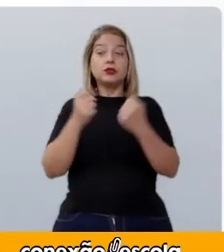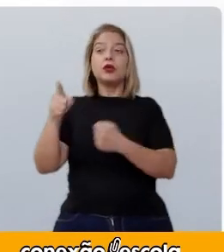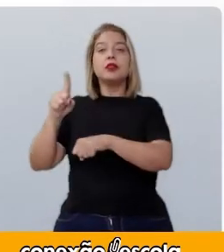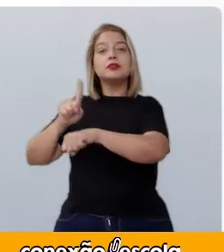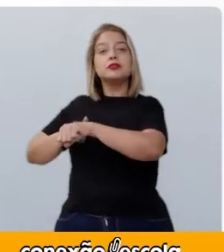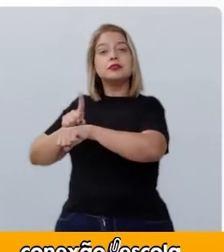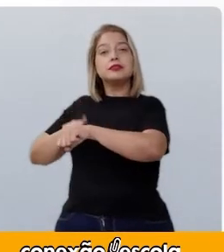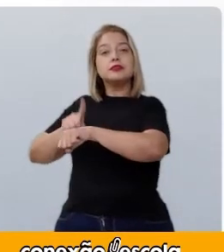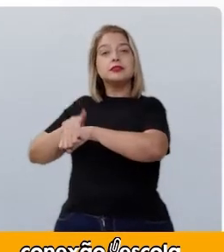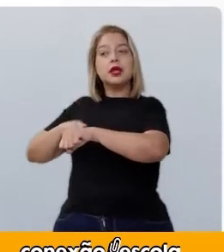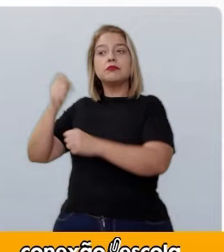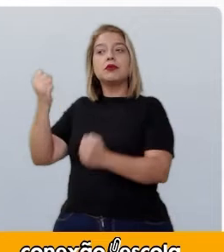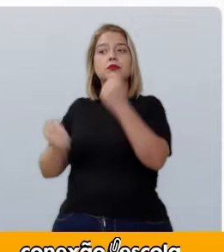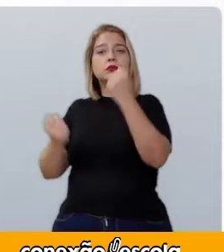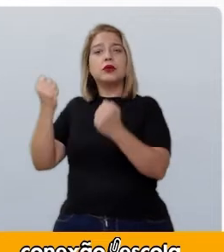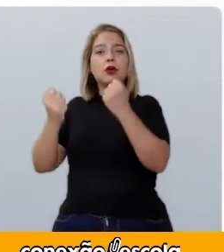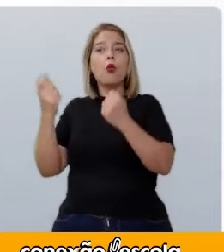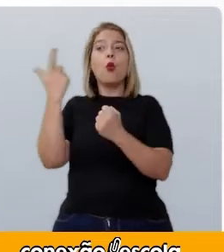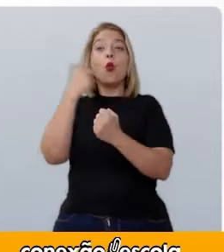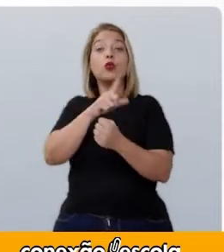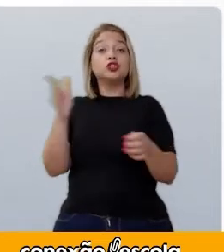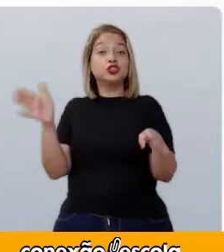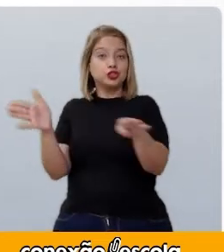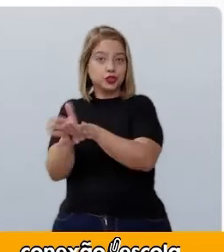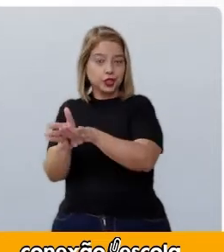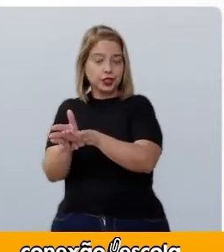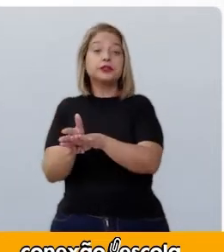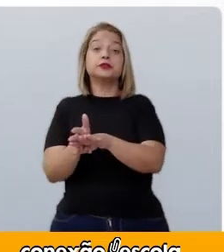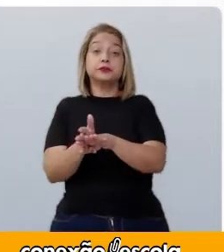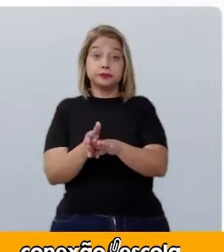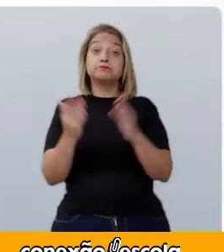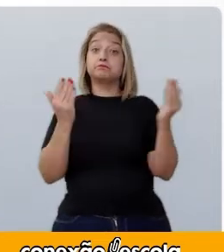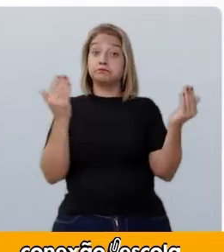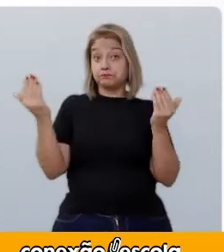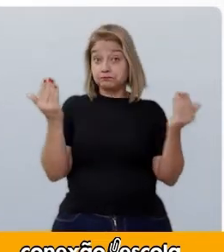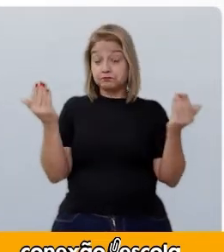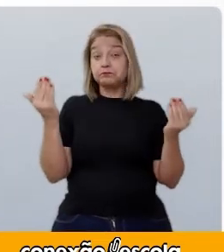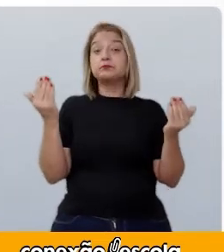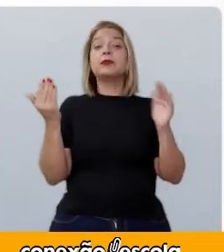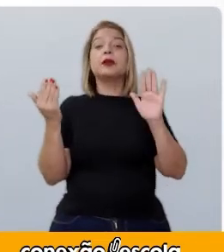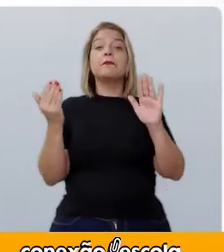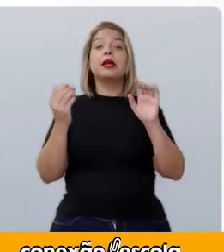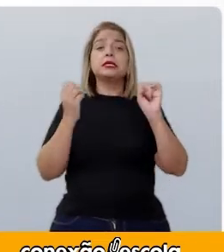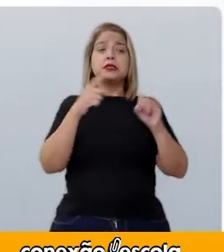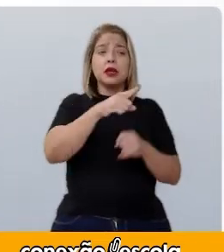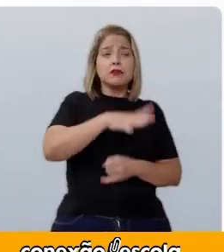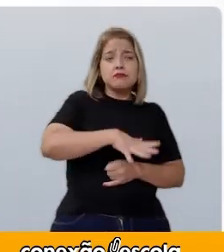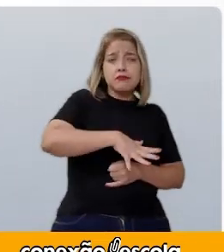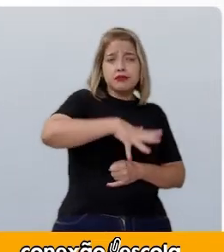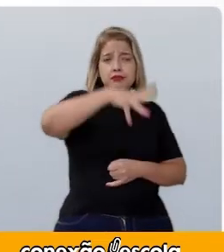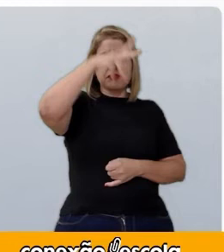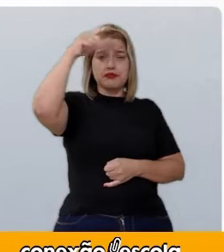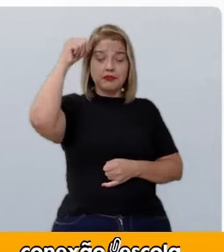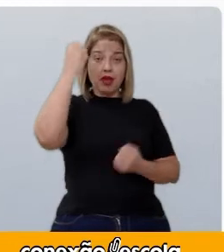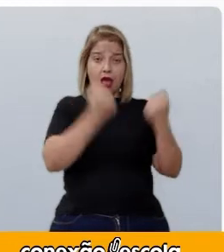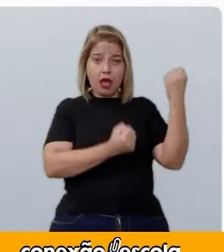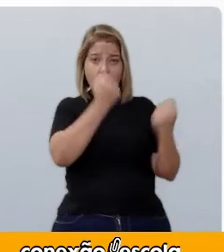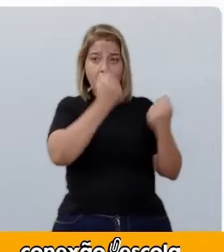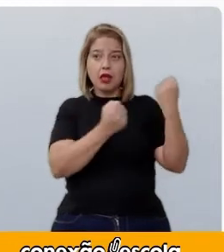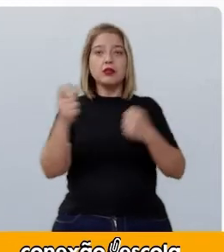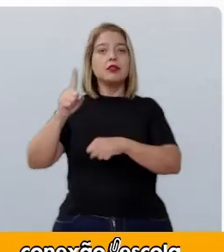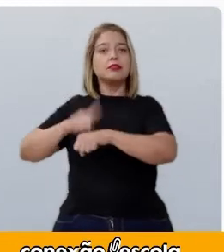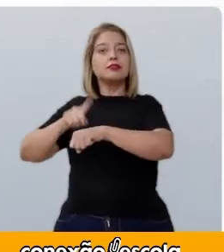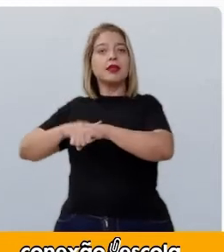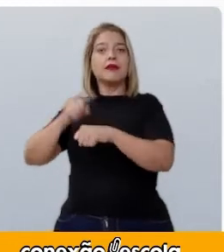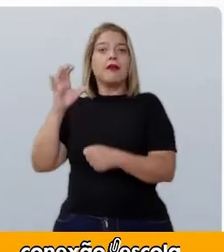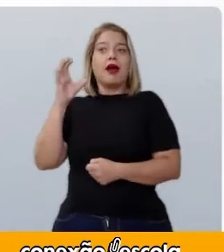tempo gasto para fazer um percurso são proporcionais. Quanto mais rápido o automóvel estiver, menos